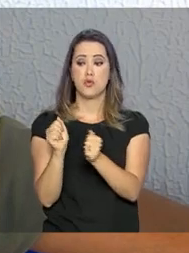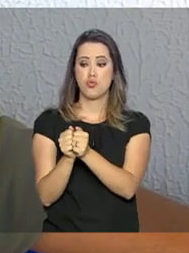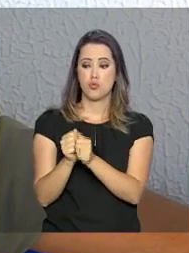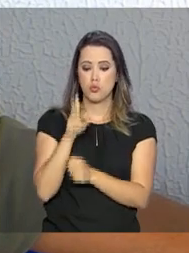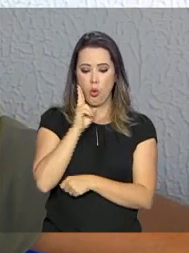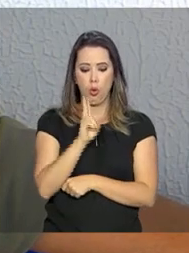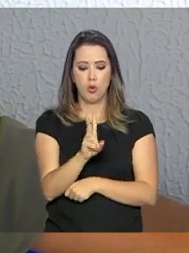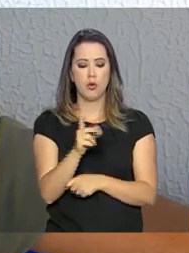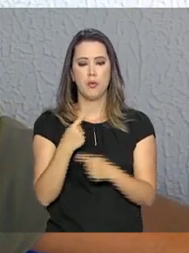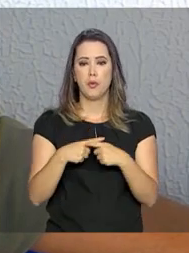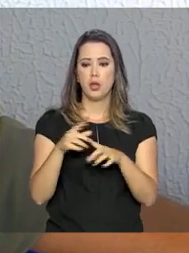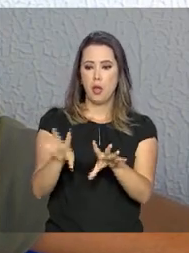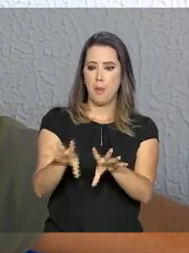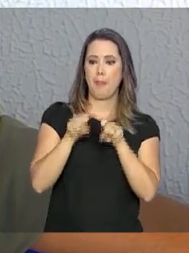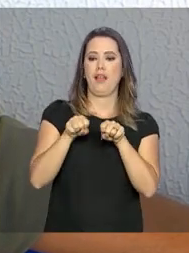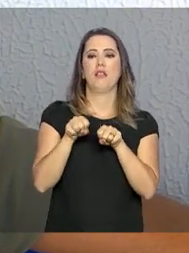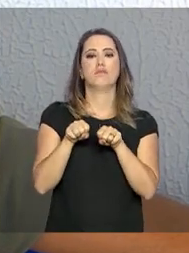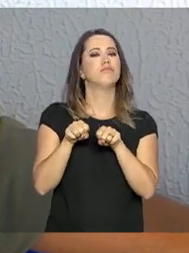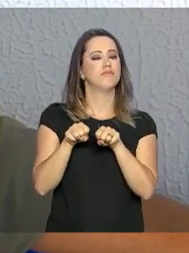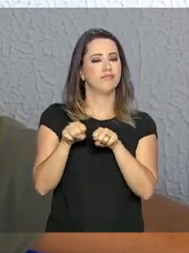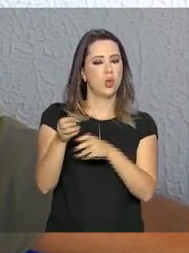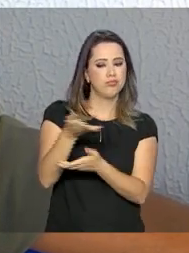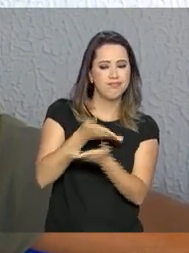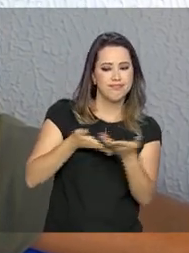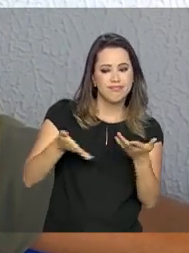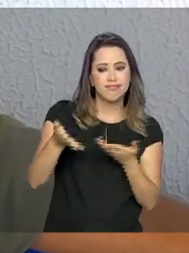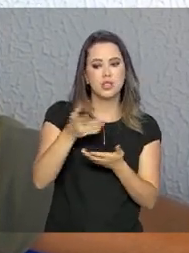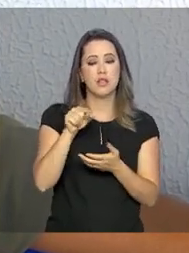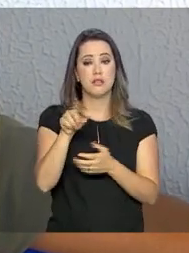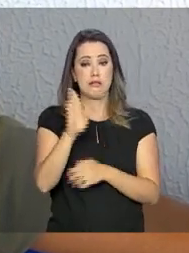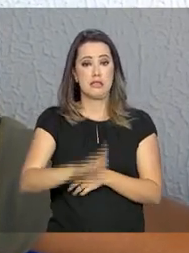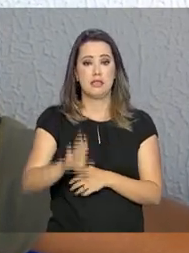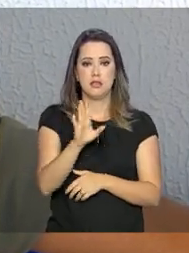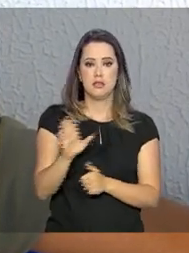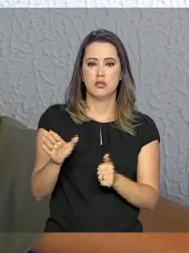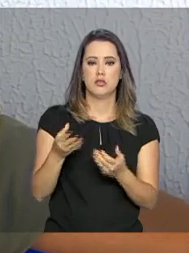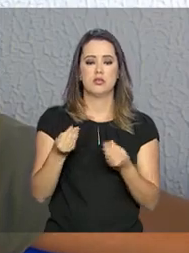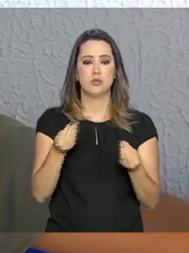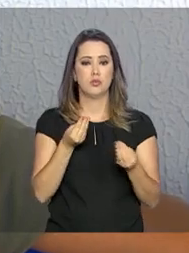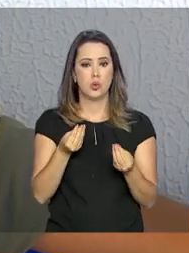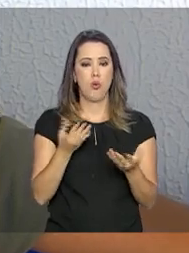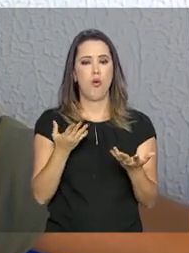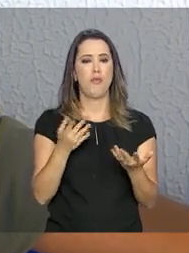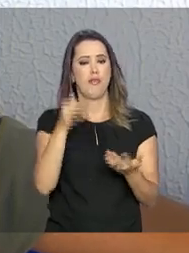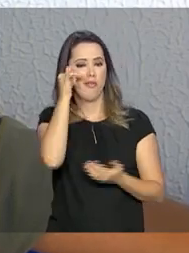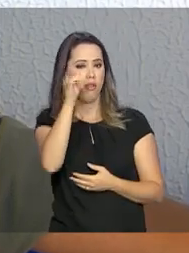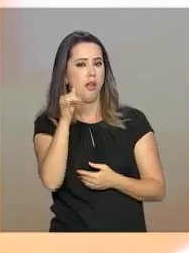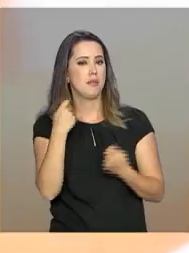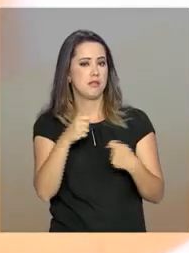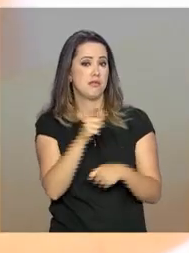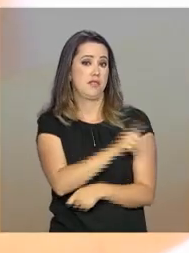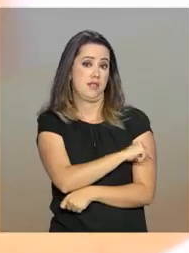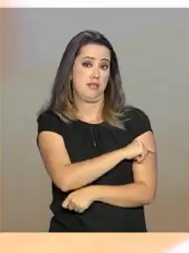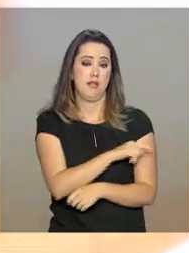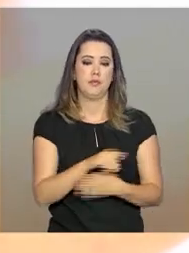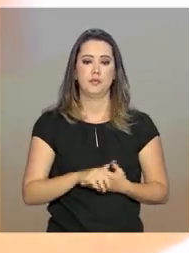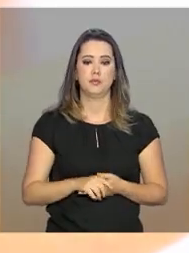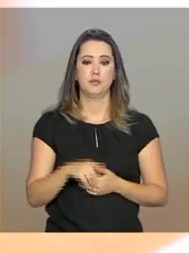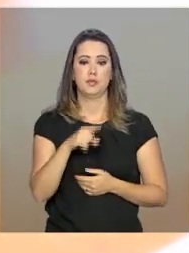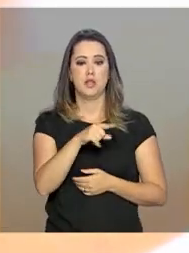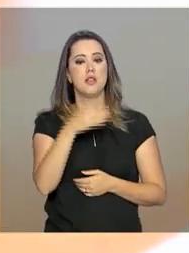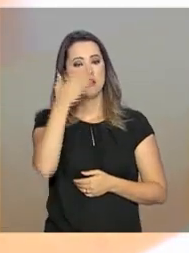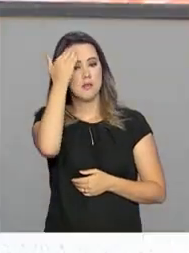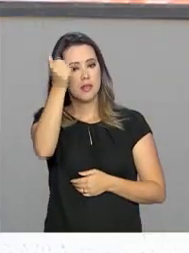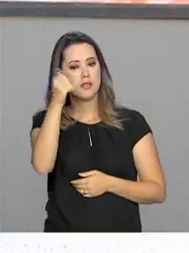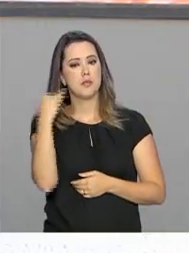pega mesmo pega outro passo o outro é uma coisa que não tem como mas tem que vacinar para prevenir e o bruno também tem